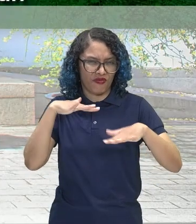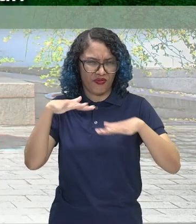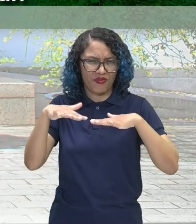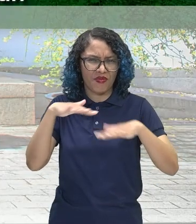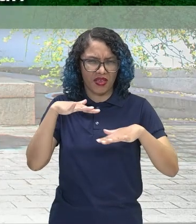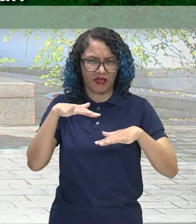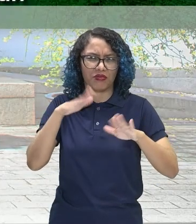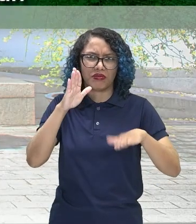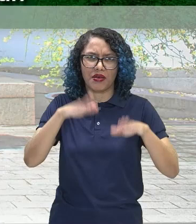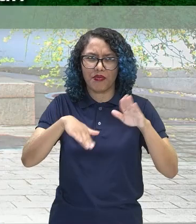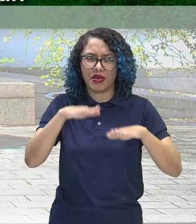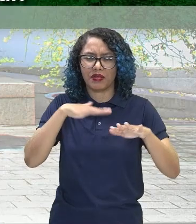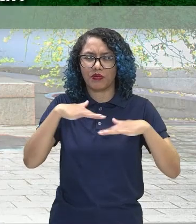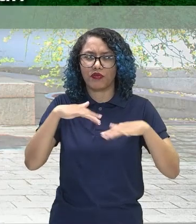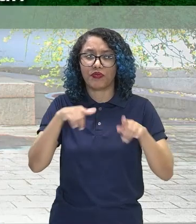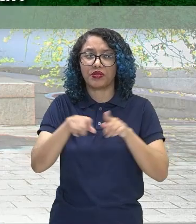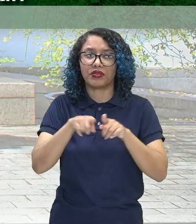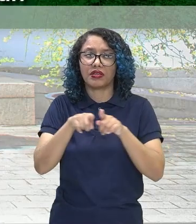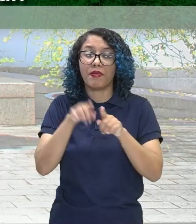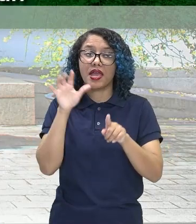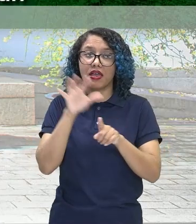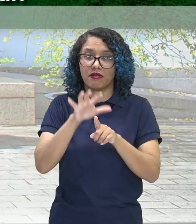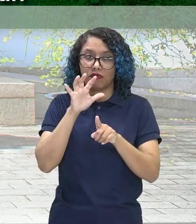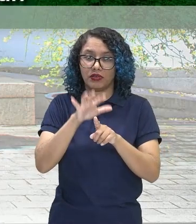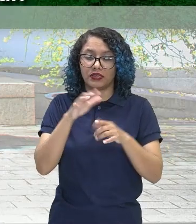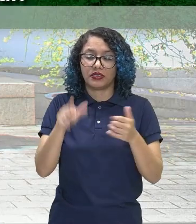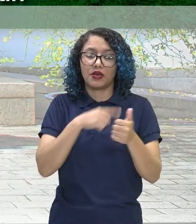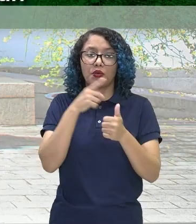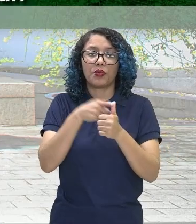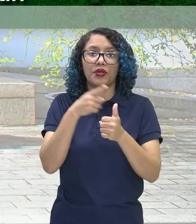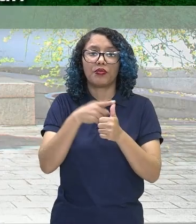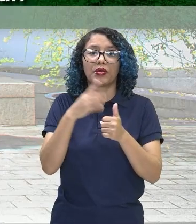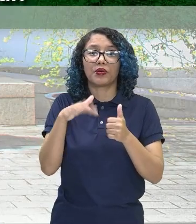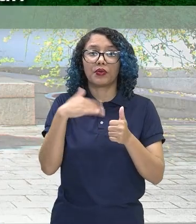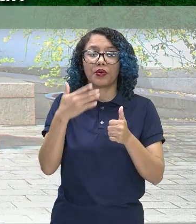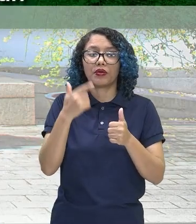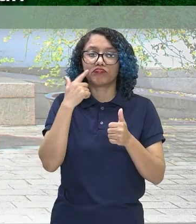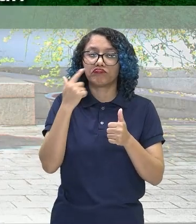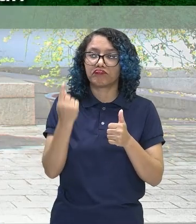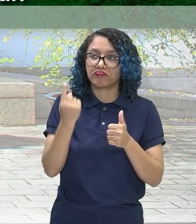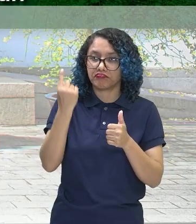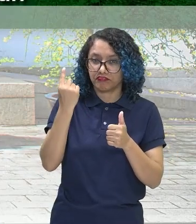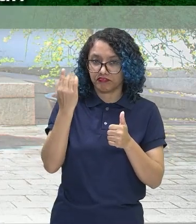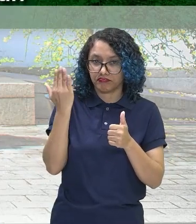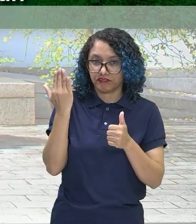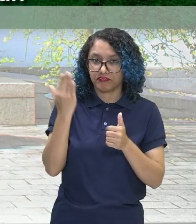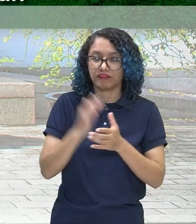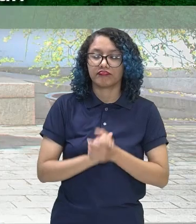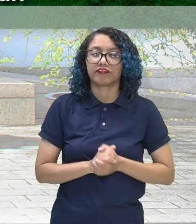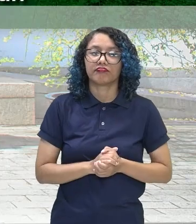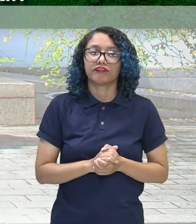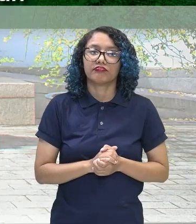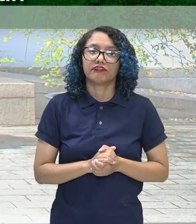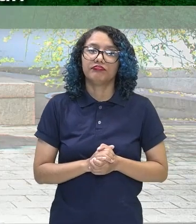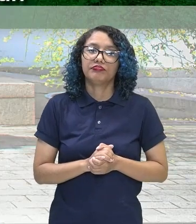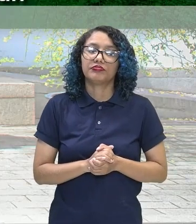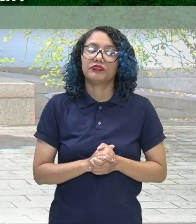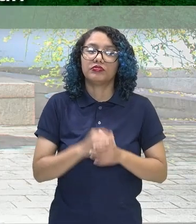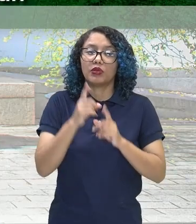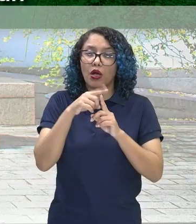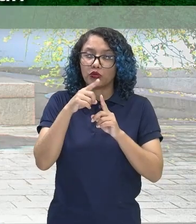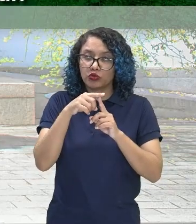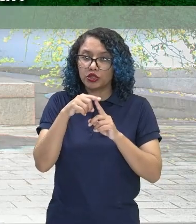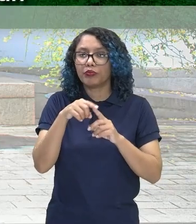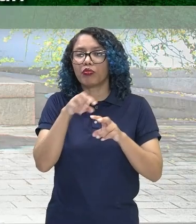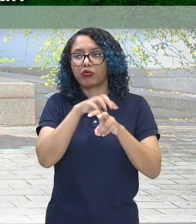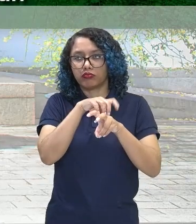bom? E a sua inspiração. O primeiro estilo que eu venho apresentando para vocês lá no alto é o estilo louva-a-Deus,